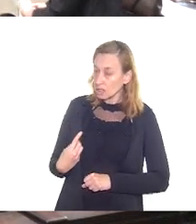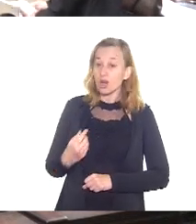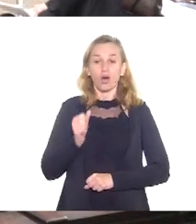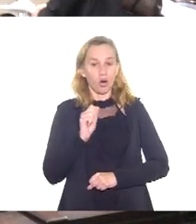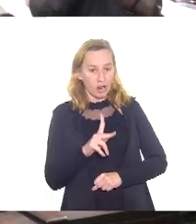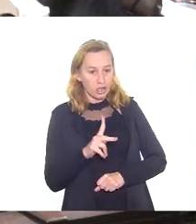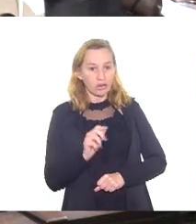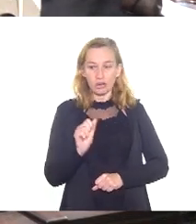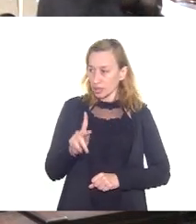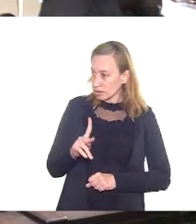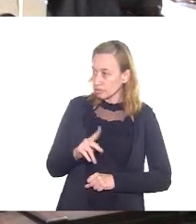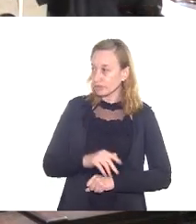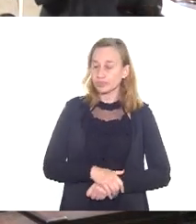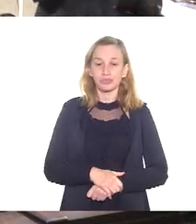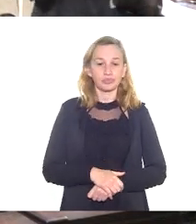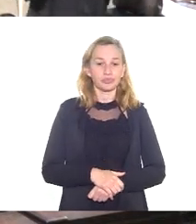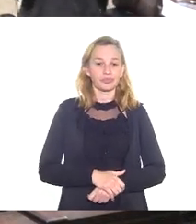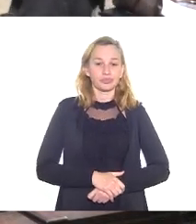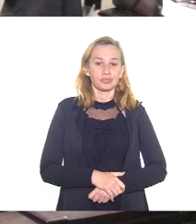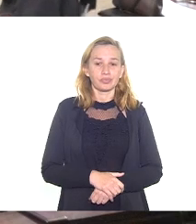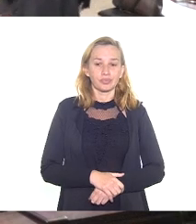Ok. Ok, presidente.